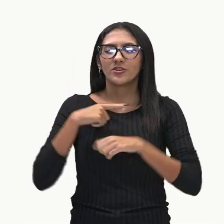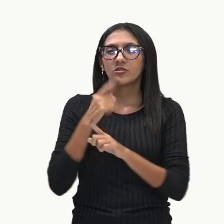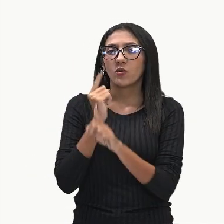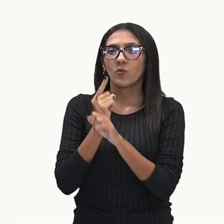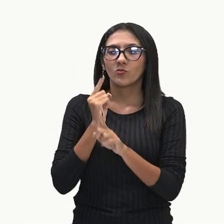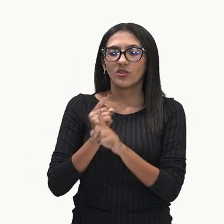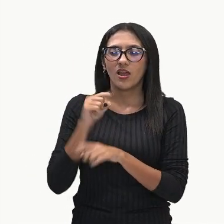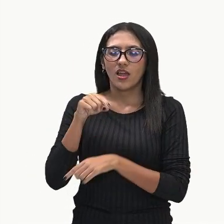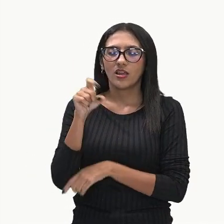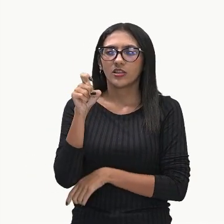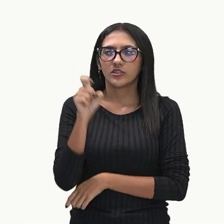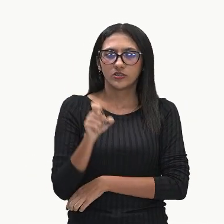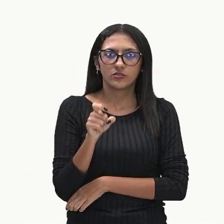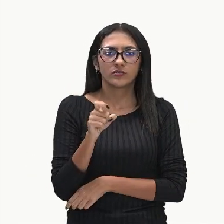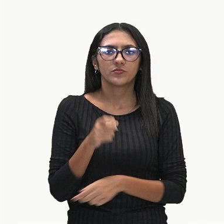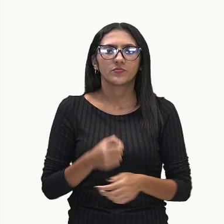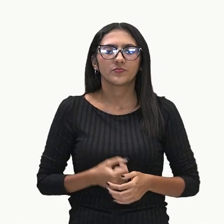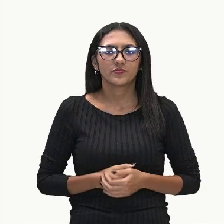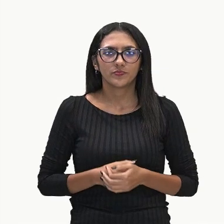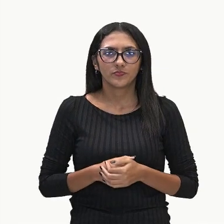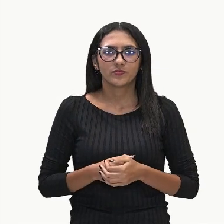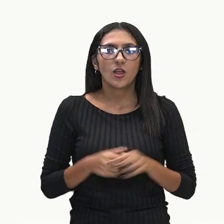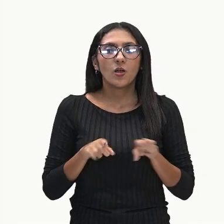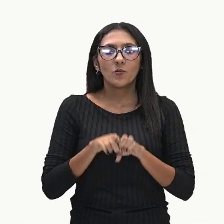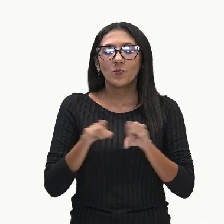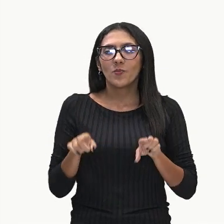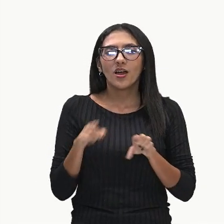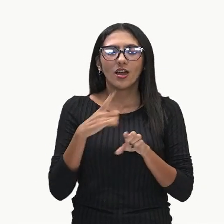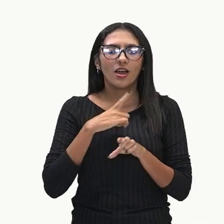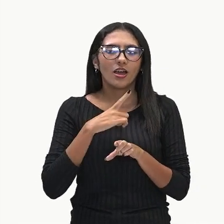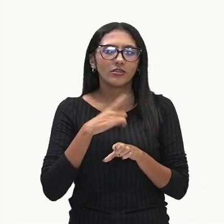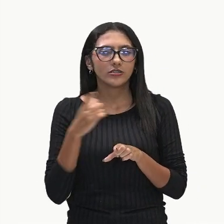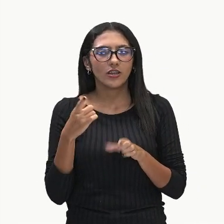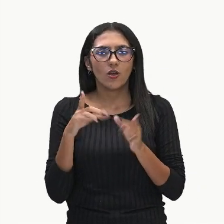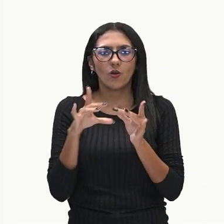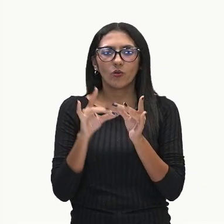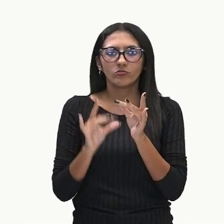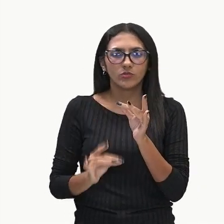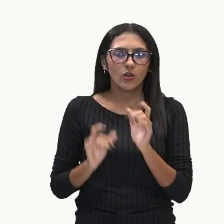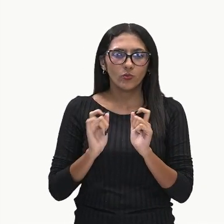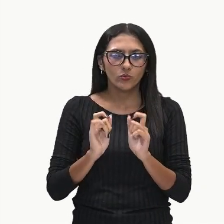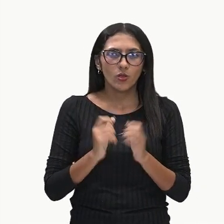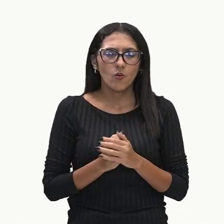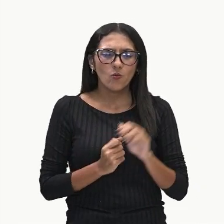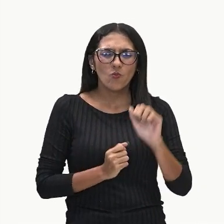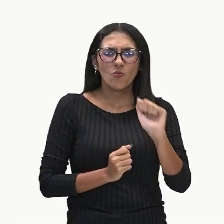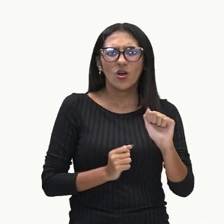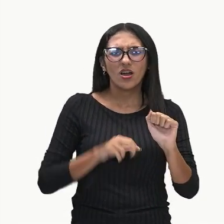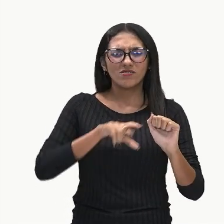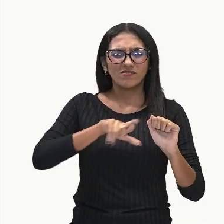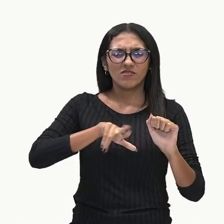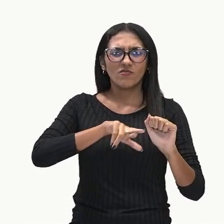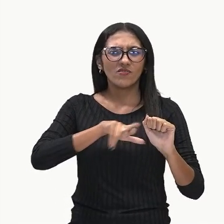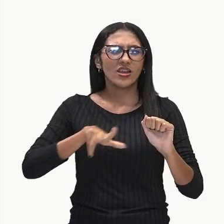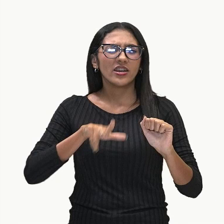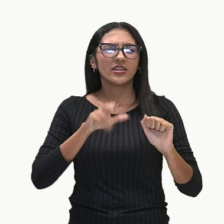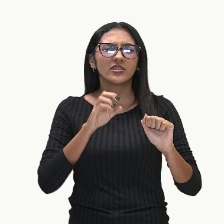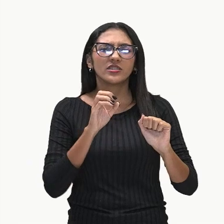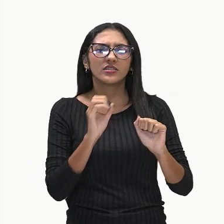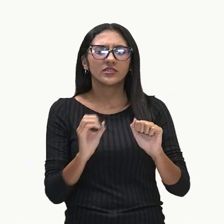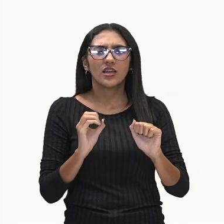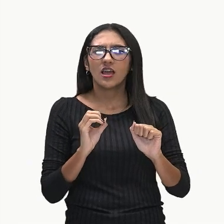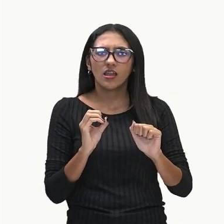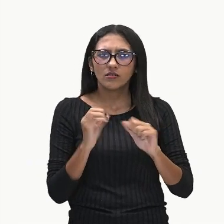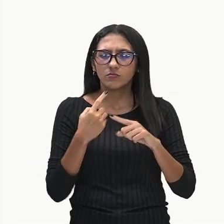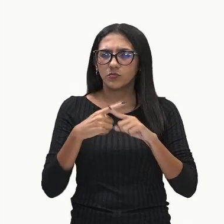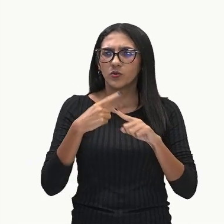dela. Mas eu quero me atentar bem aqui, com a diferente de zero. Por que se amarrou aí que